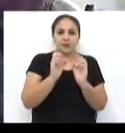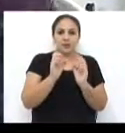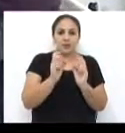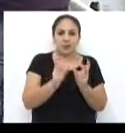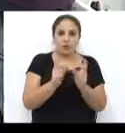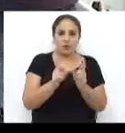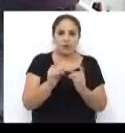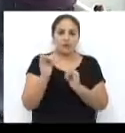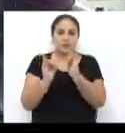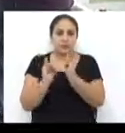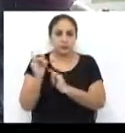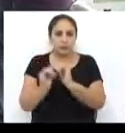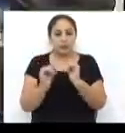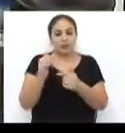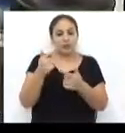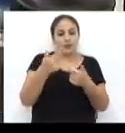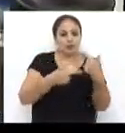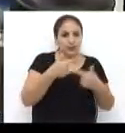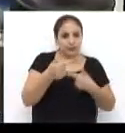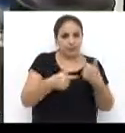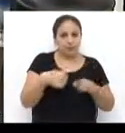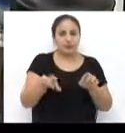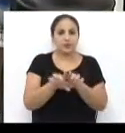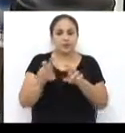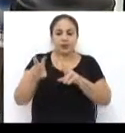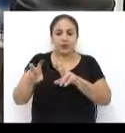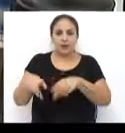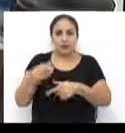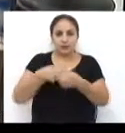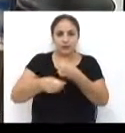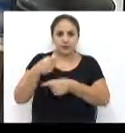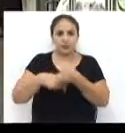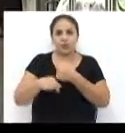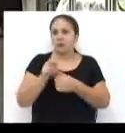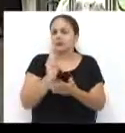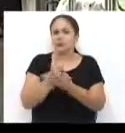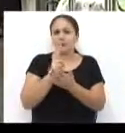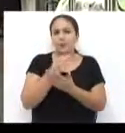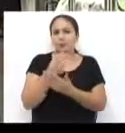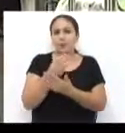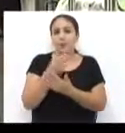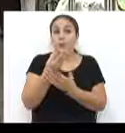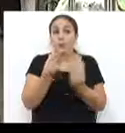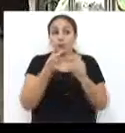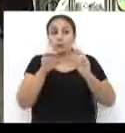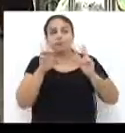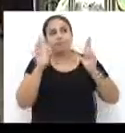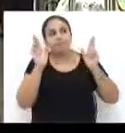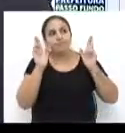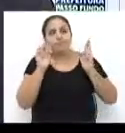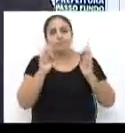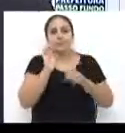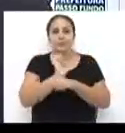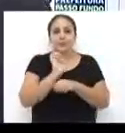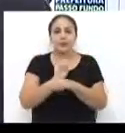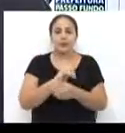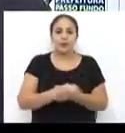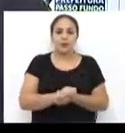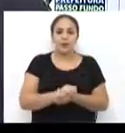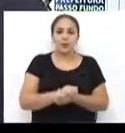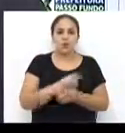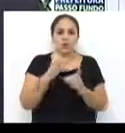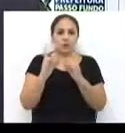da indústria, do serviço e do agronegócio, por ser tradicional, é sempre muito esperada. O coordenador